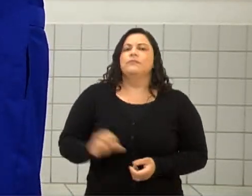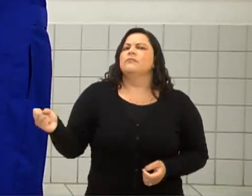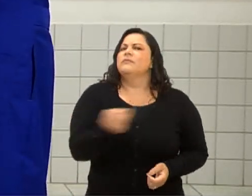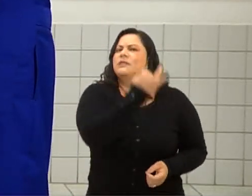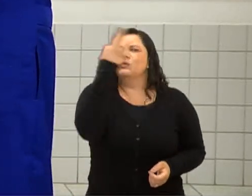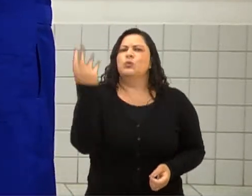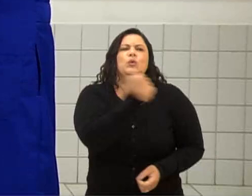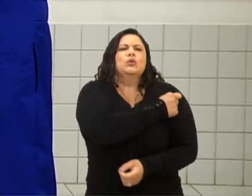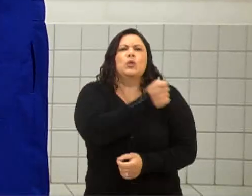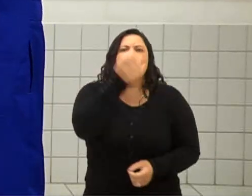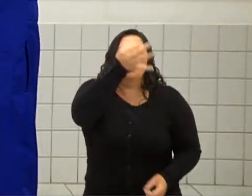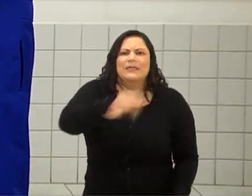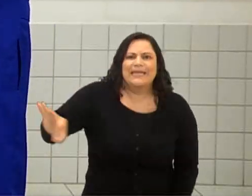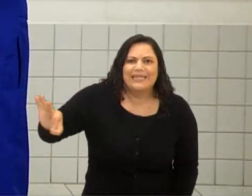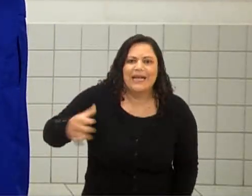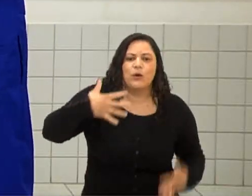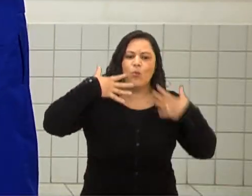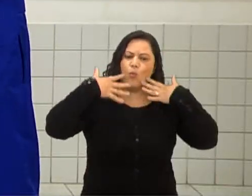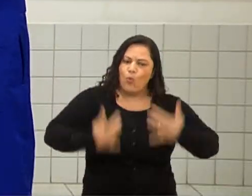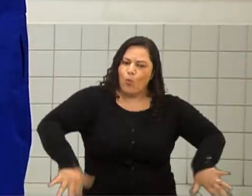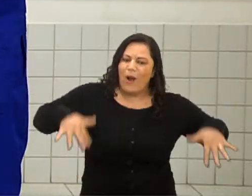acertaram? Uau!